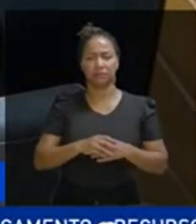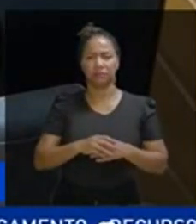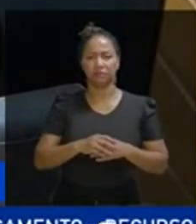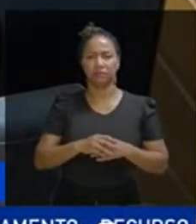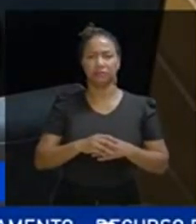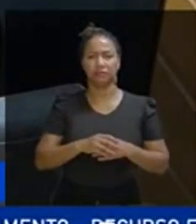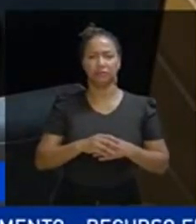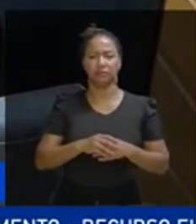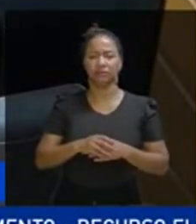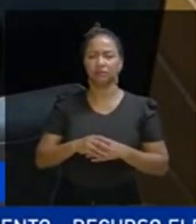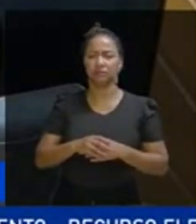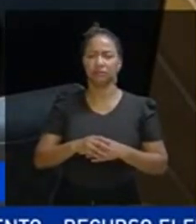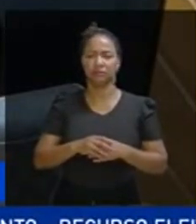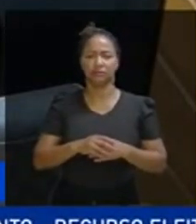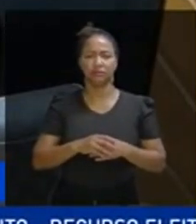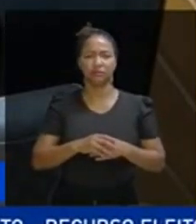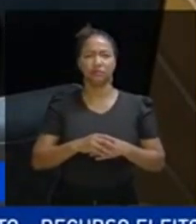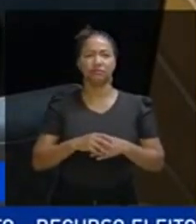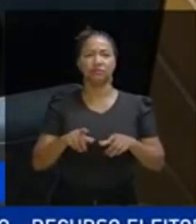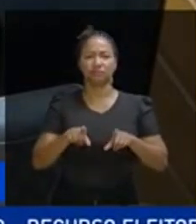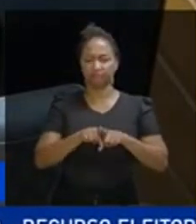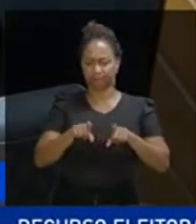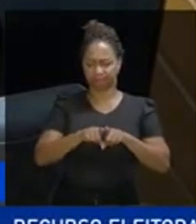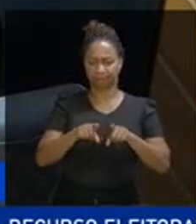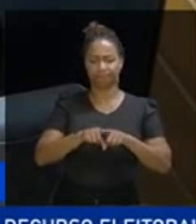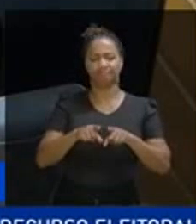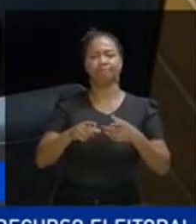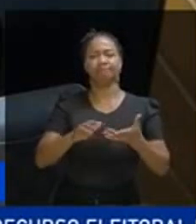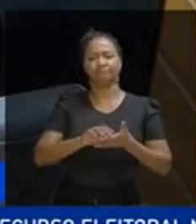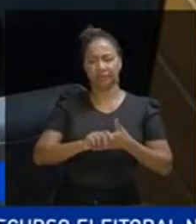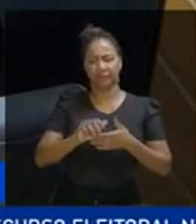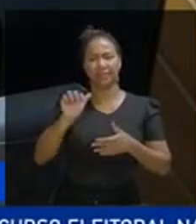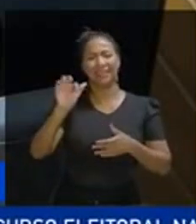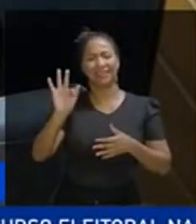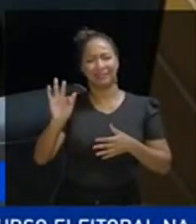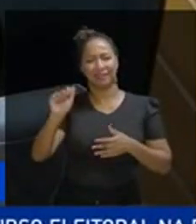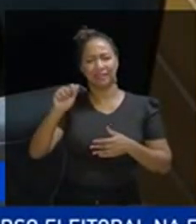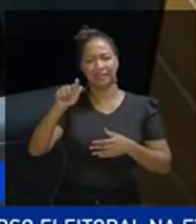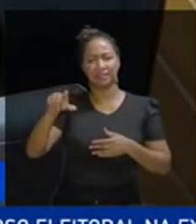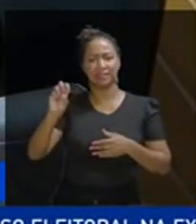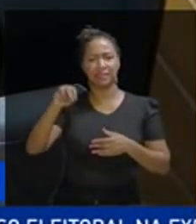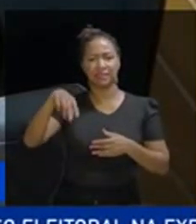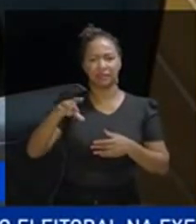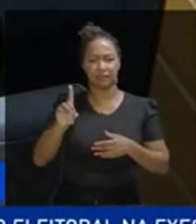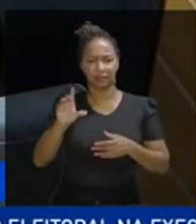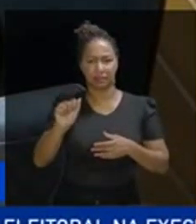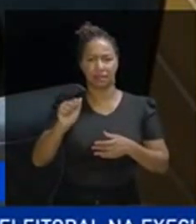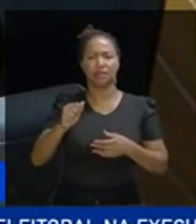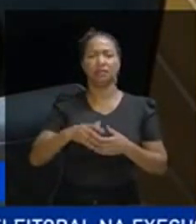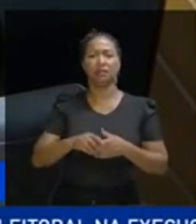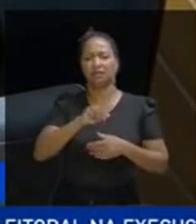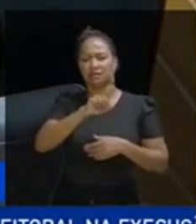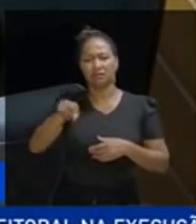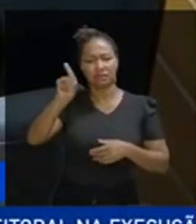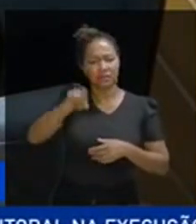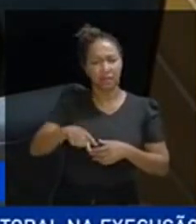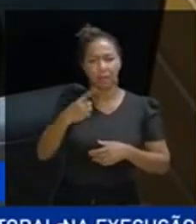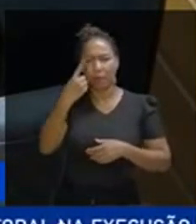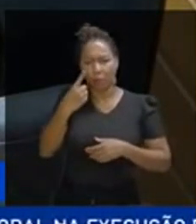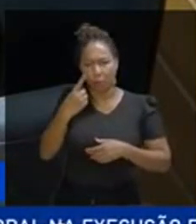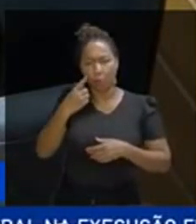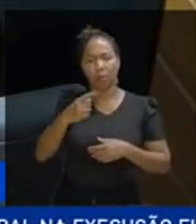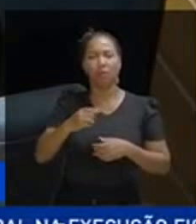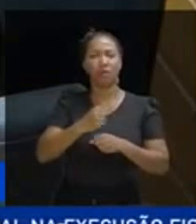55171-604, de 21 de 9 de 2022, em que a Fazenda Nacional requereu a suspensão da execução por 1 ano,